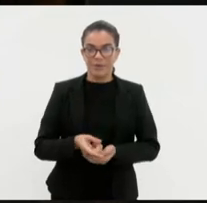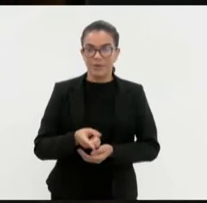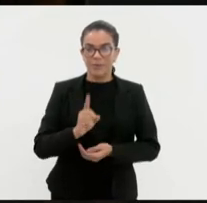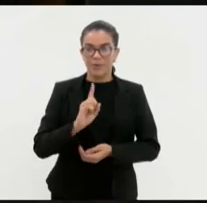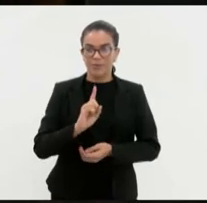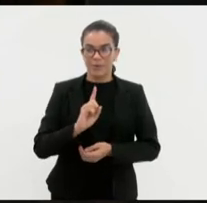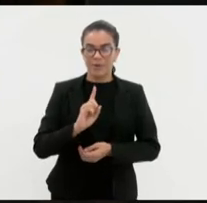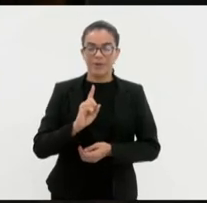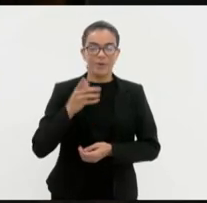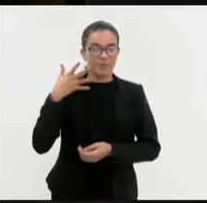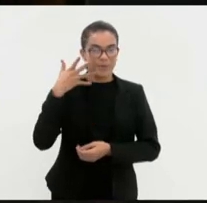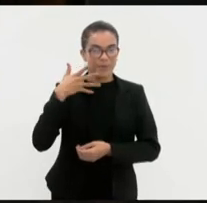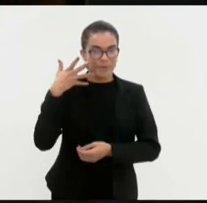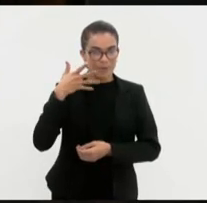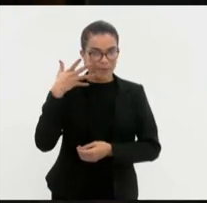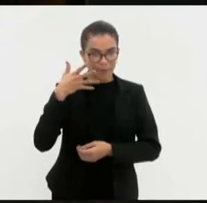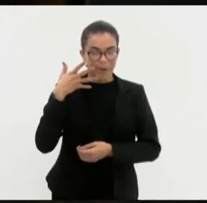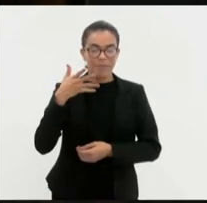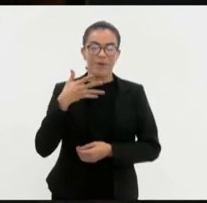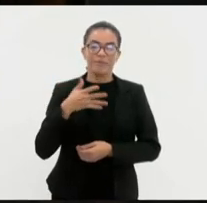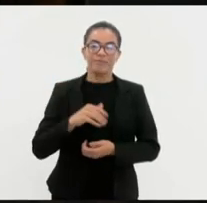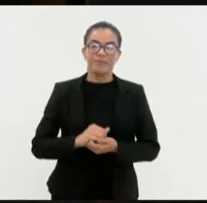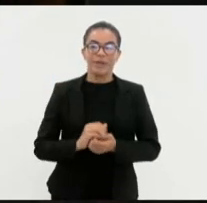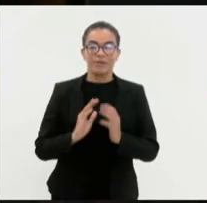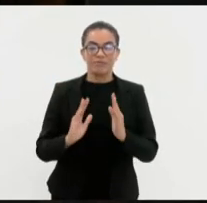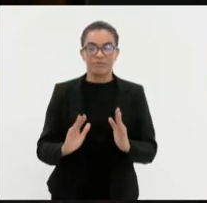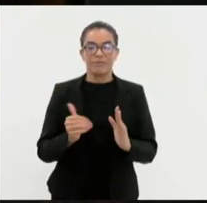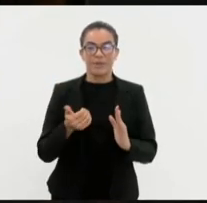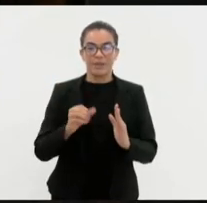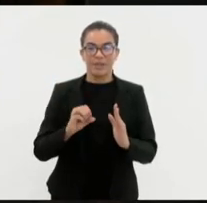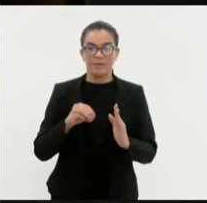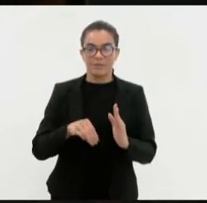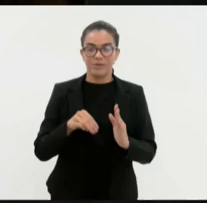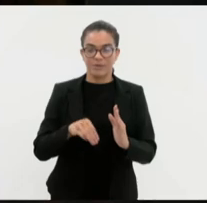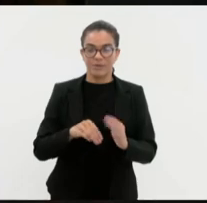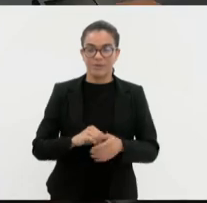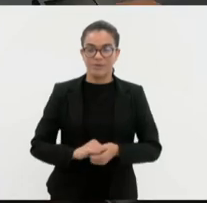inscrito é o Nobre deputado Luís Paulo que dispõe de 10